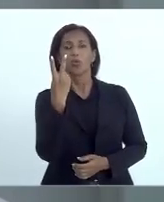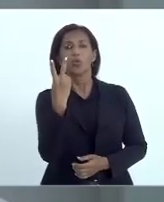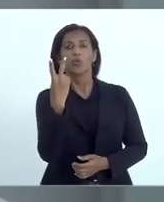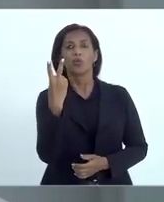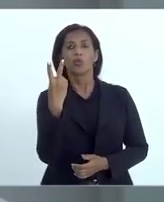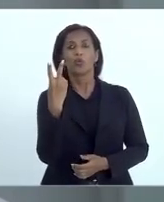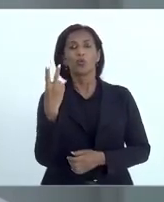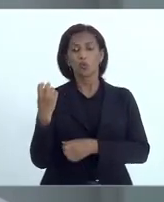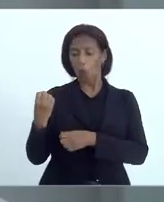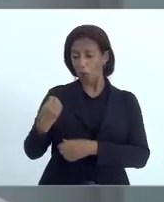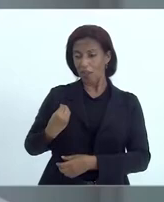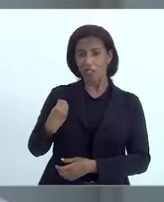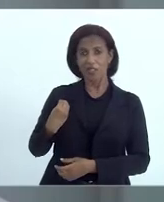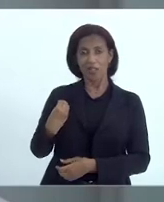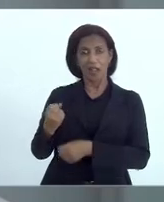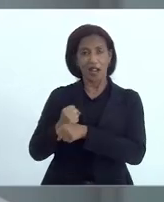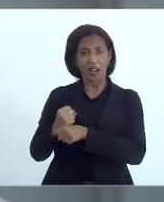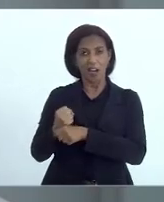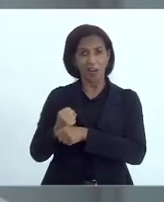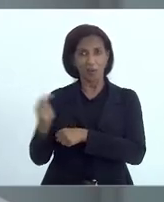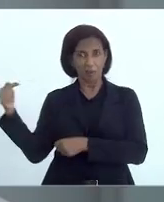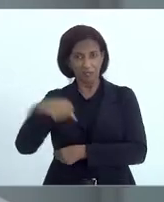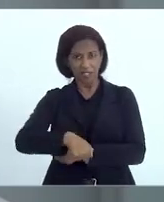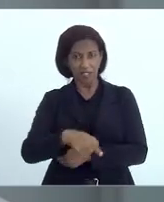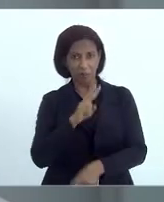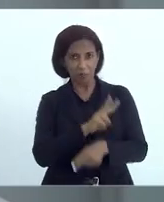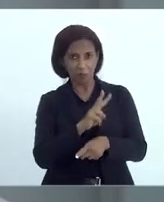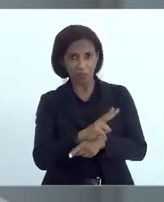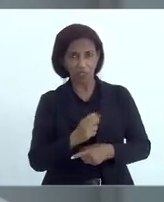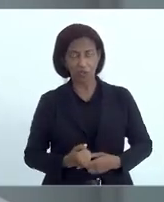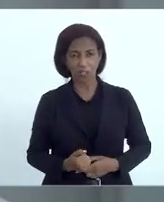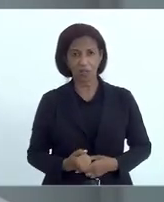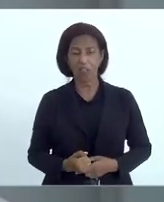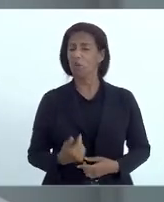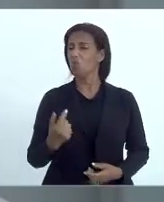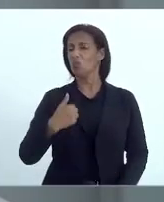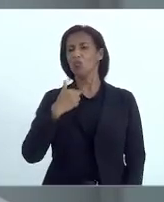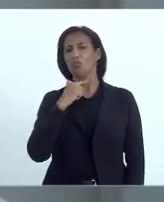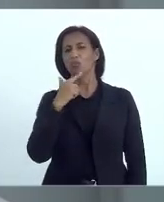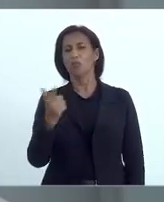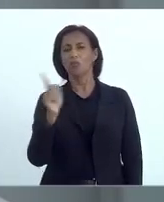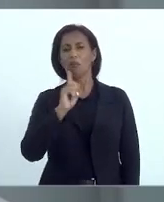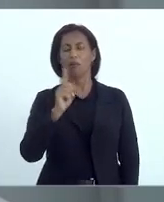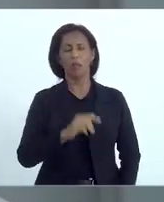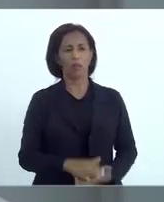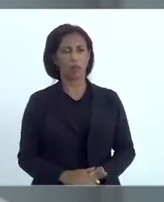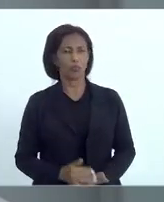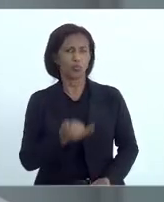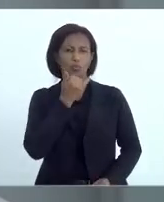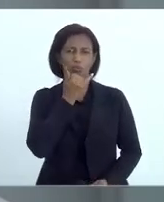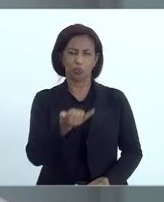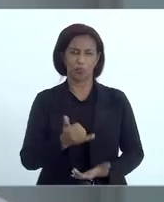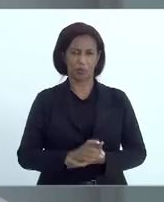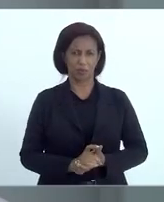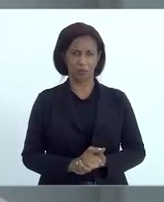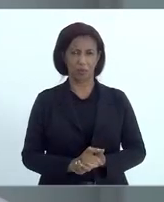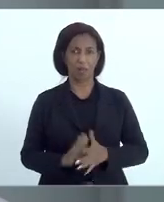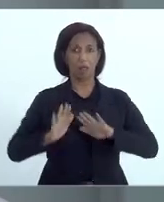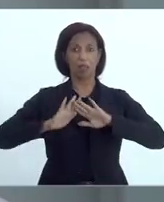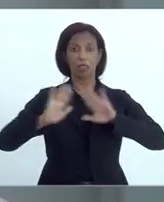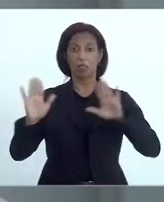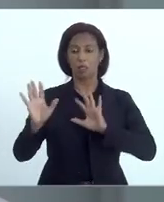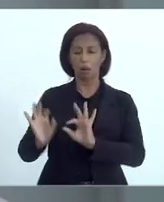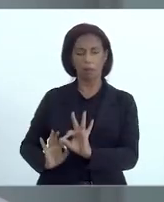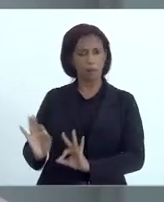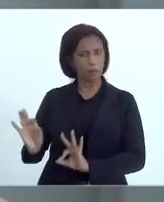dois anos para ir embora se vai vir aqui arriscar a vida aqui para apagar incêndio não vai mesmo não vai postar foto balela desculpa não